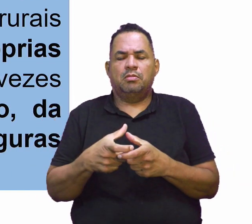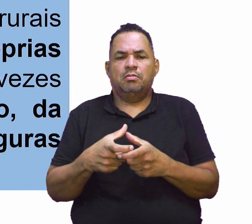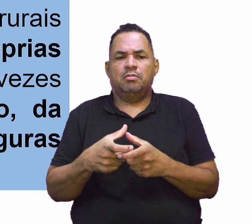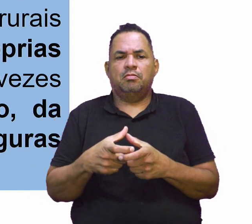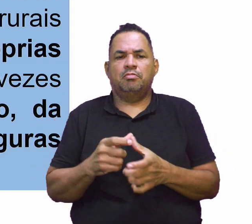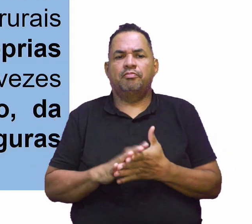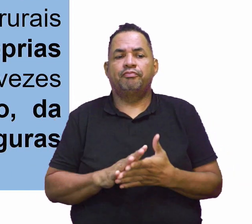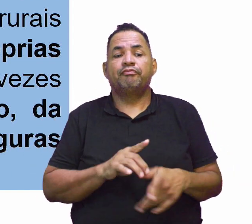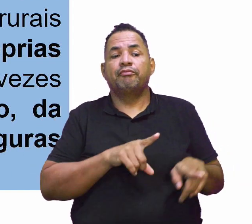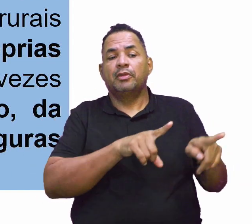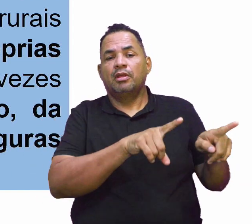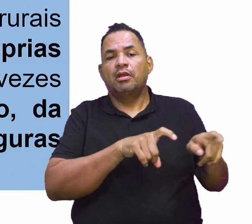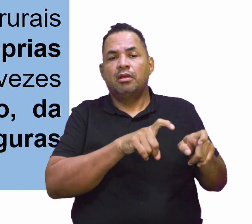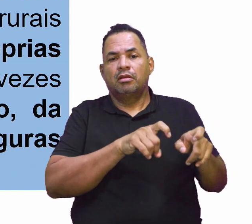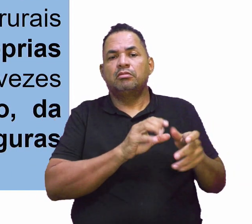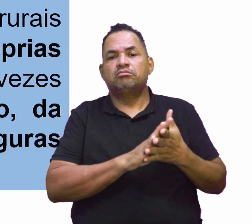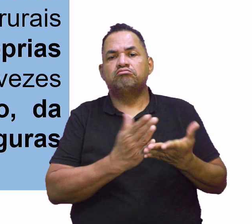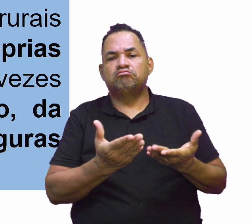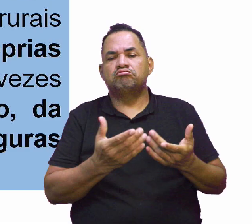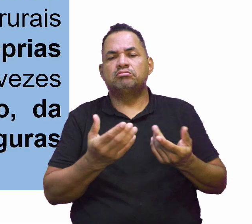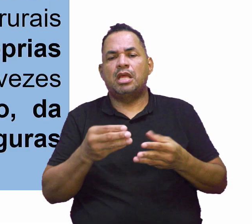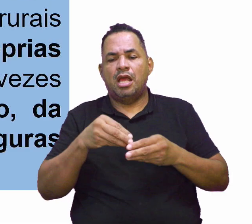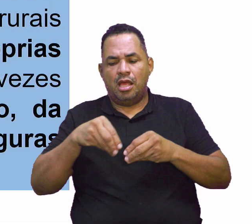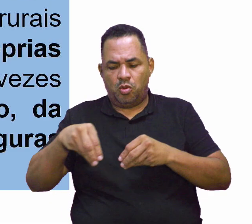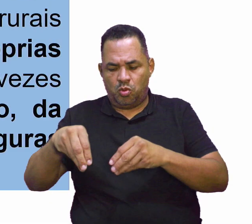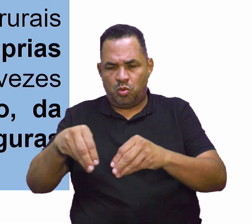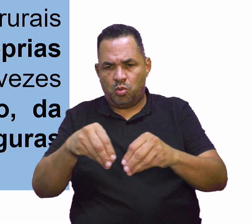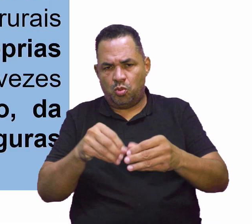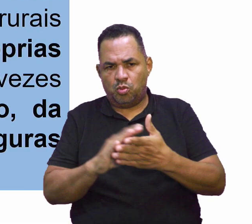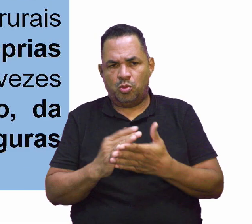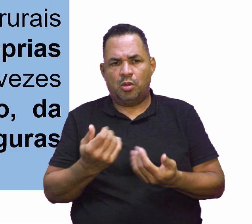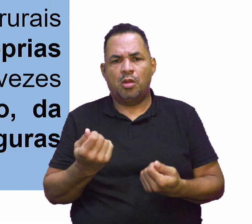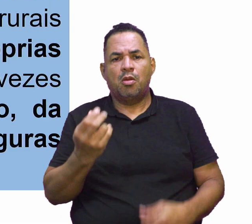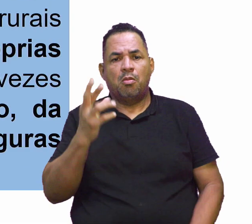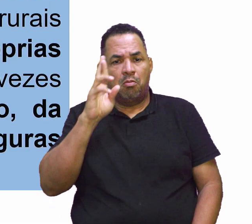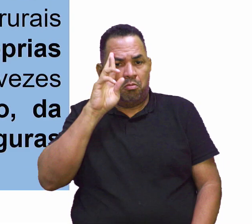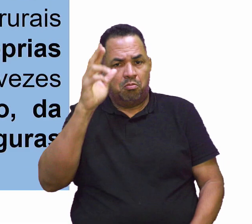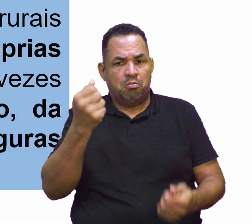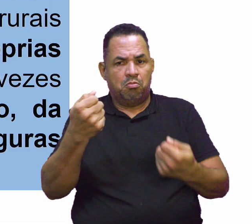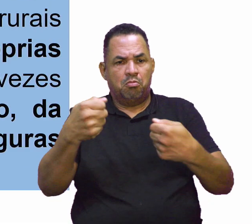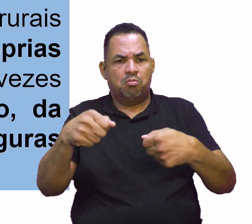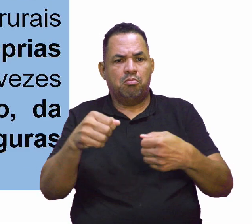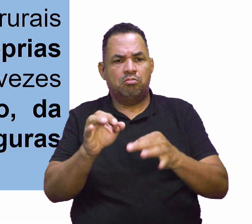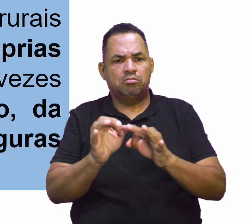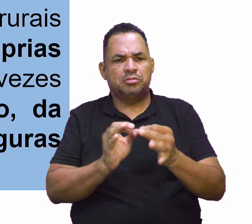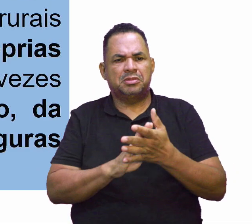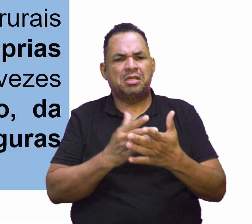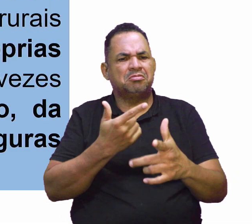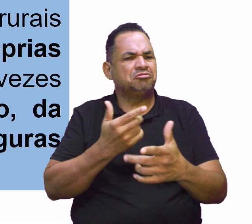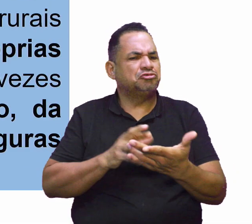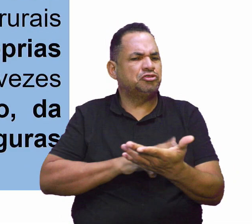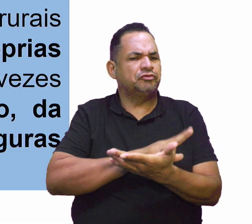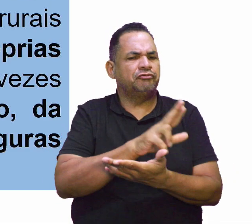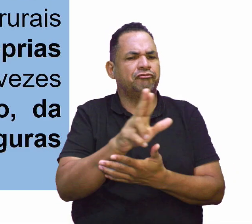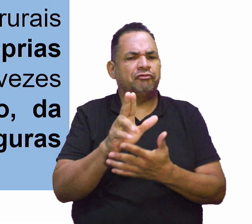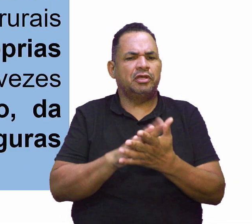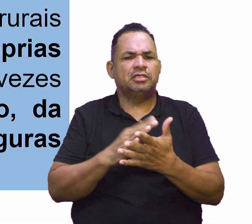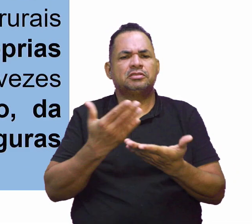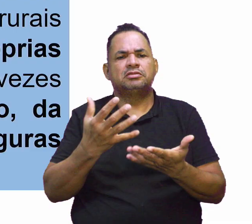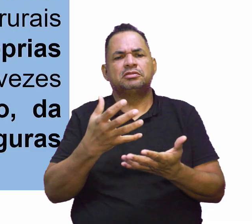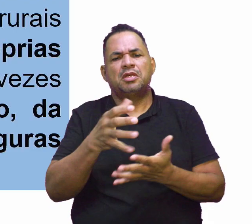a concentração de terras e o domínio dos coronéis geravam conflitos constantes.